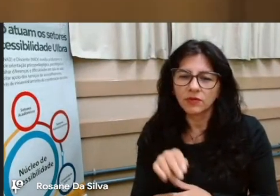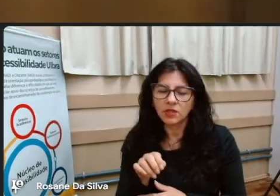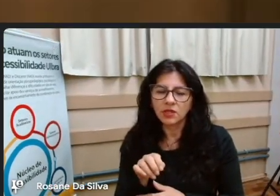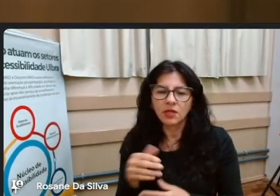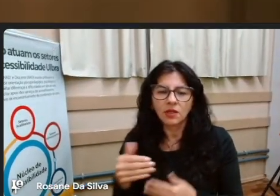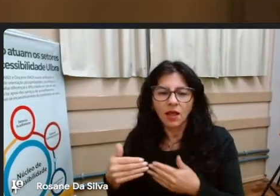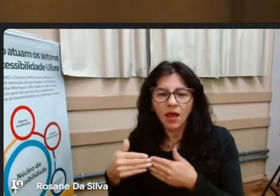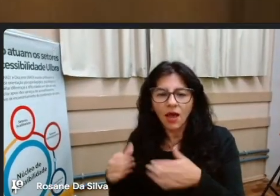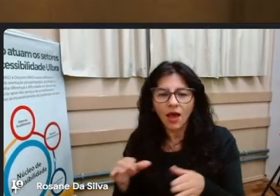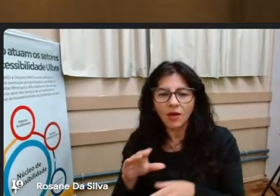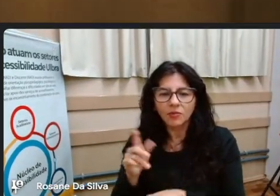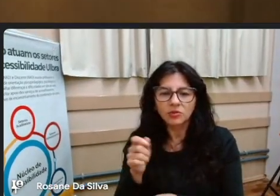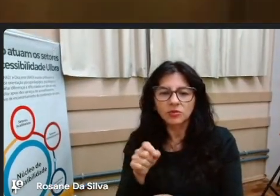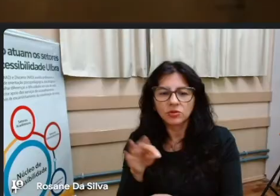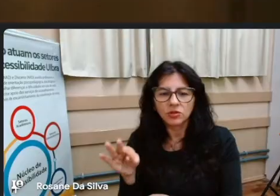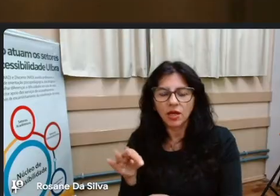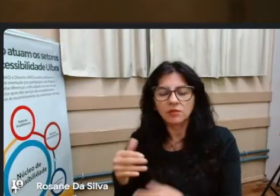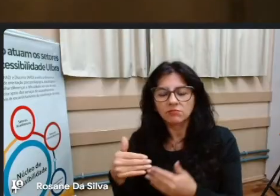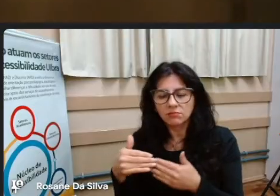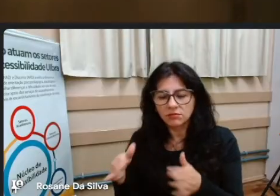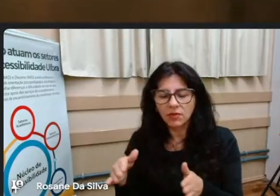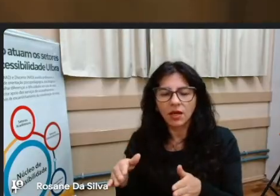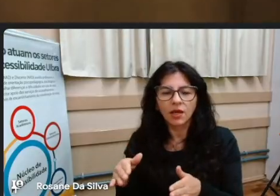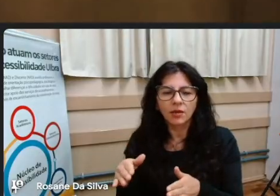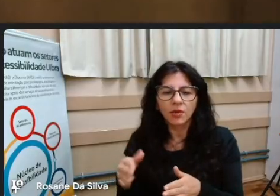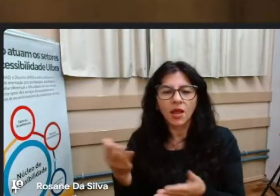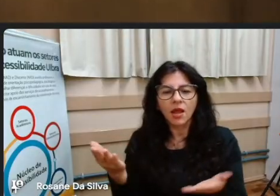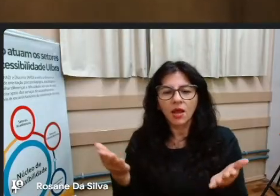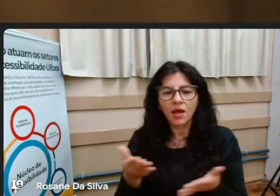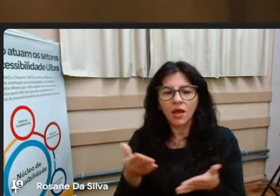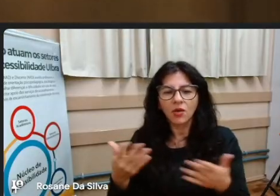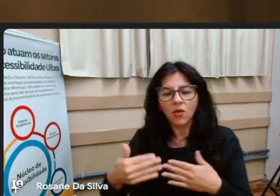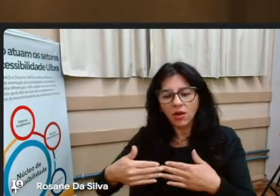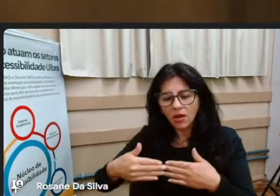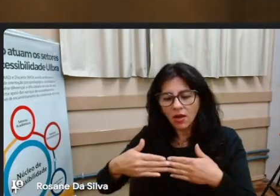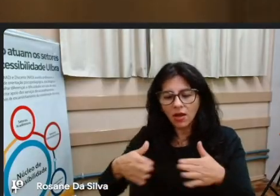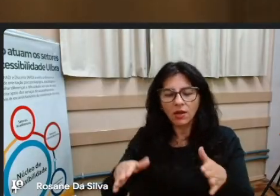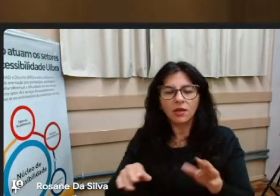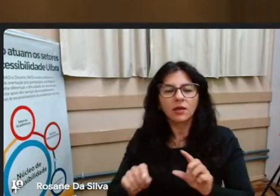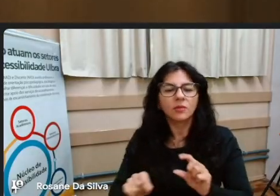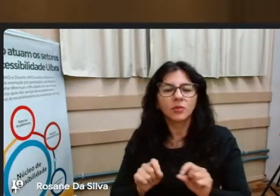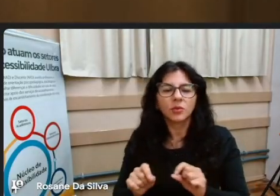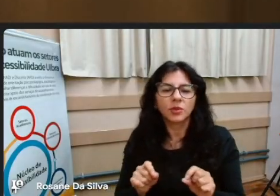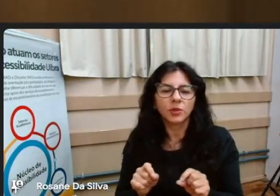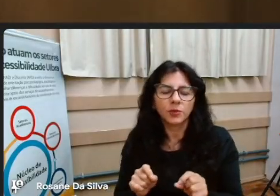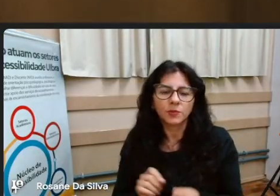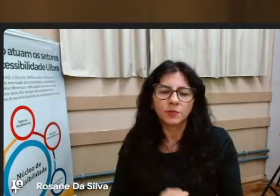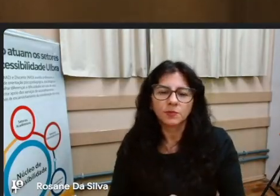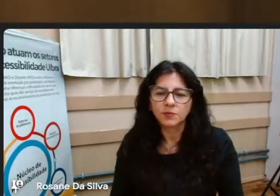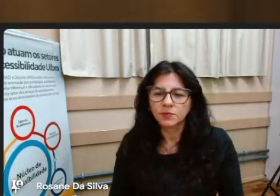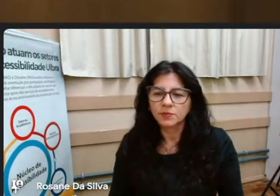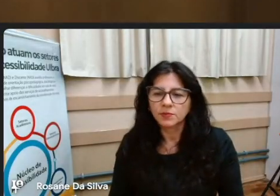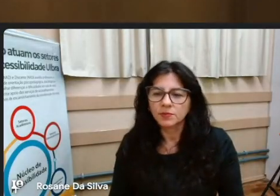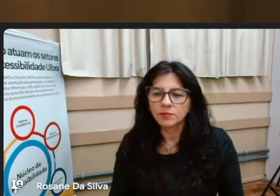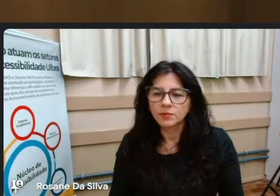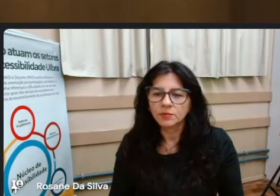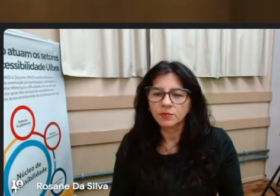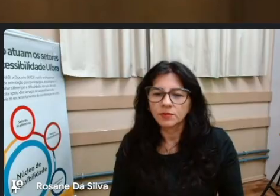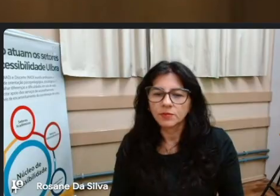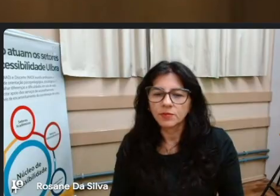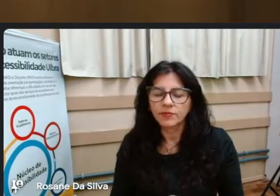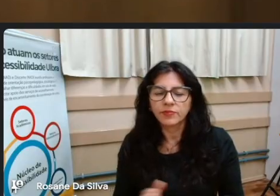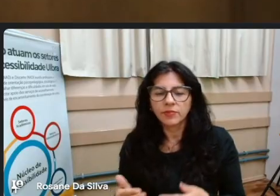já libere o chat para nós e então agora a gente abre